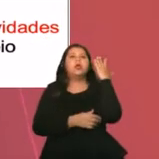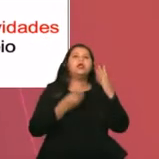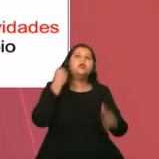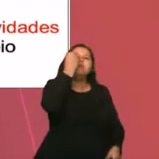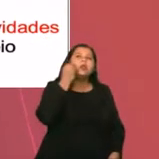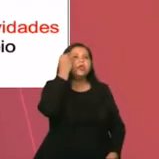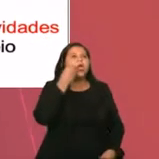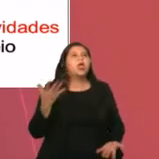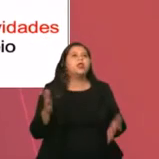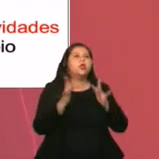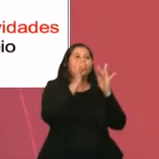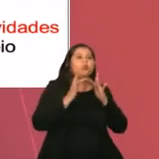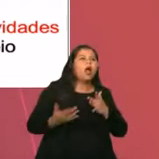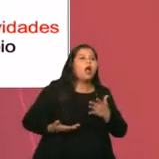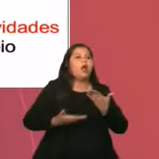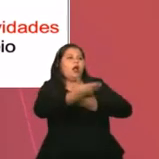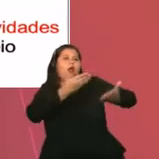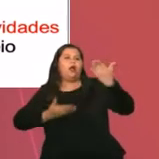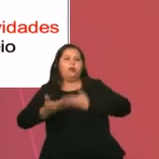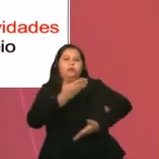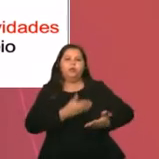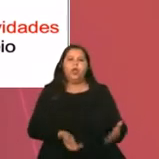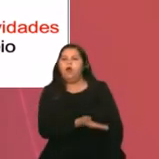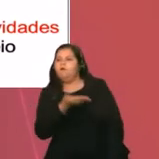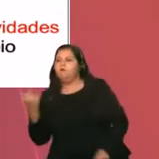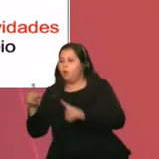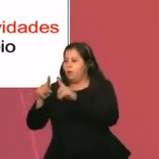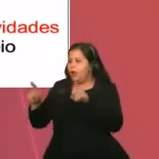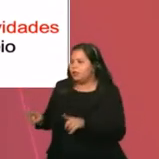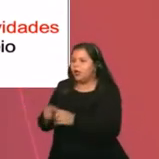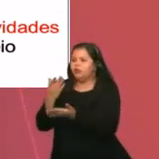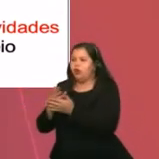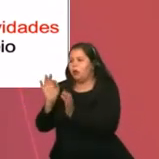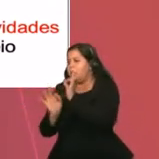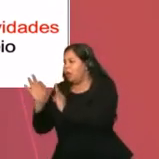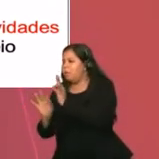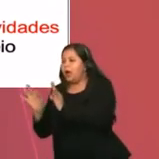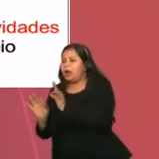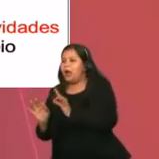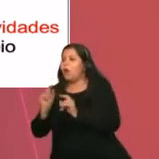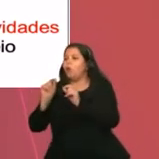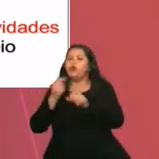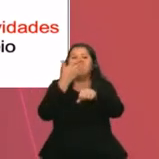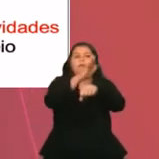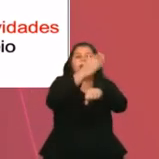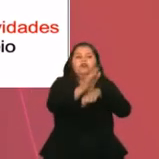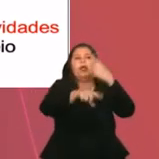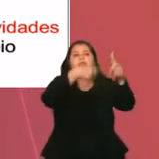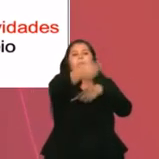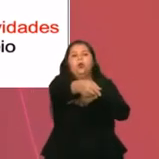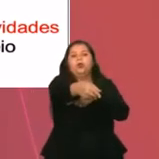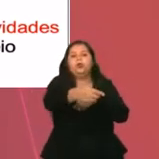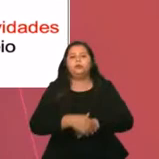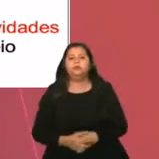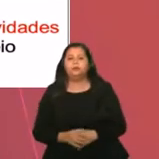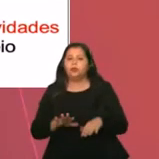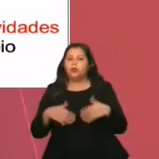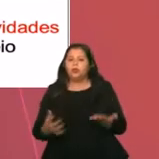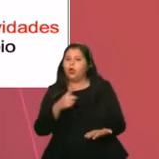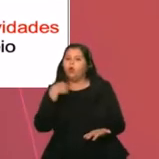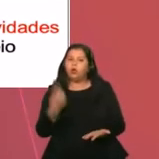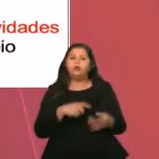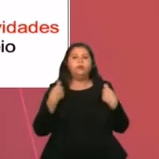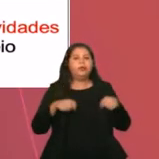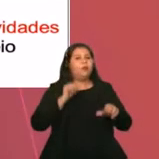experiências disso ok Eles vão para a sala de aula para fazer algum tipo de preparo do que eles vão colocar em prática depois bom então mas